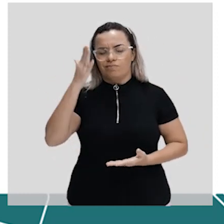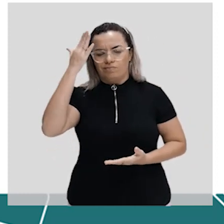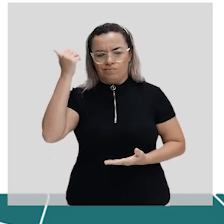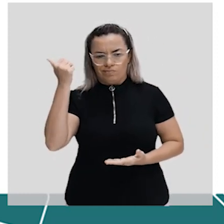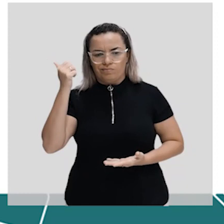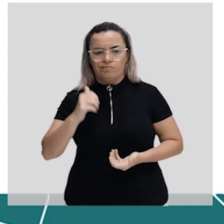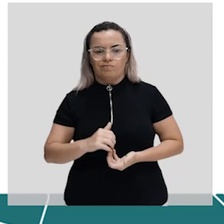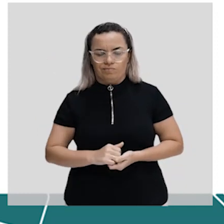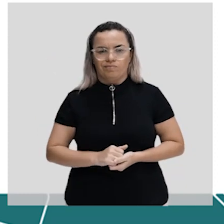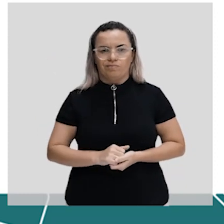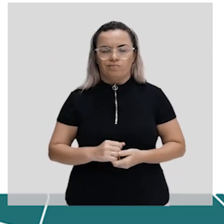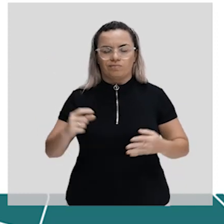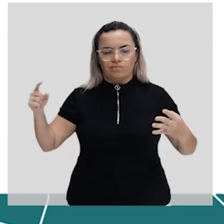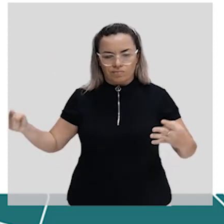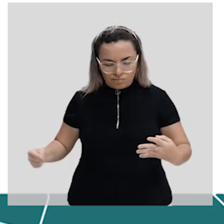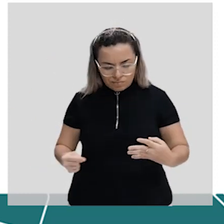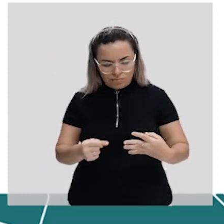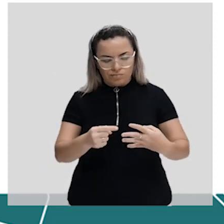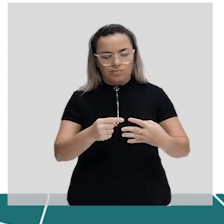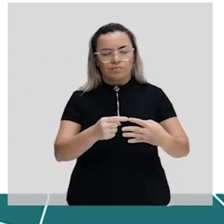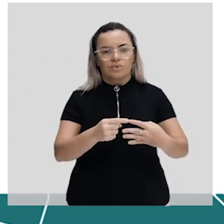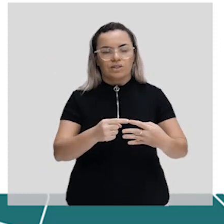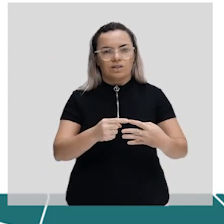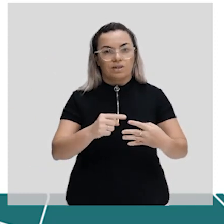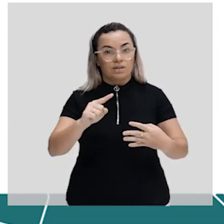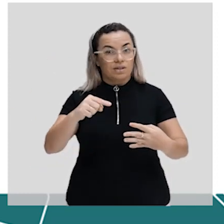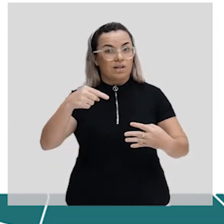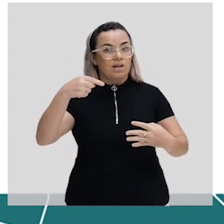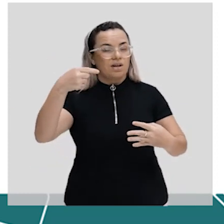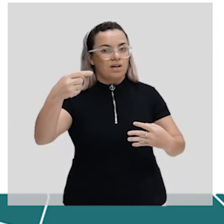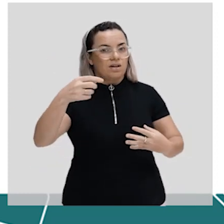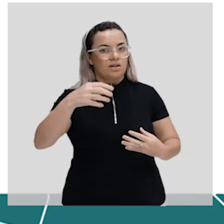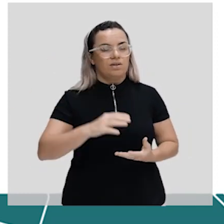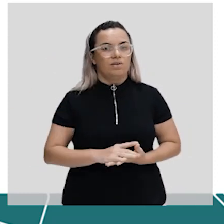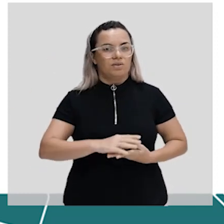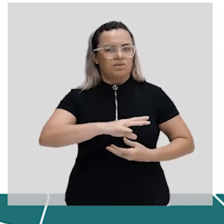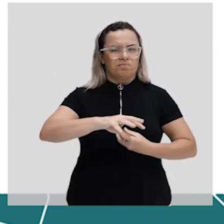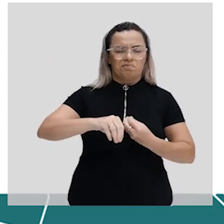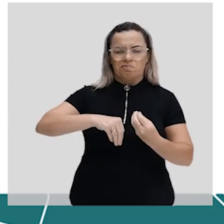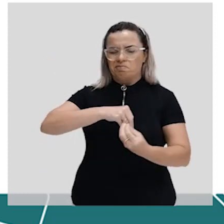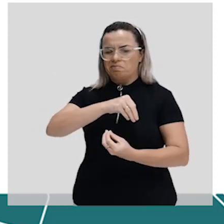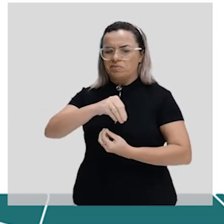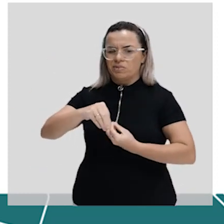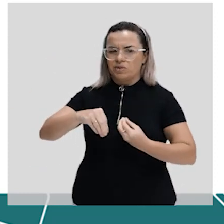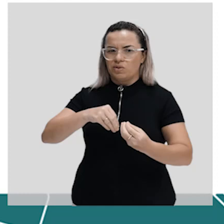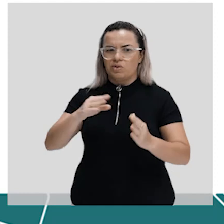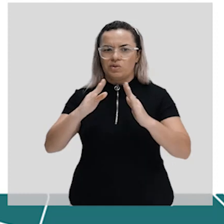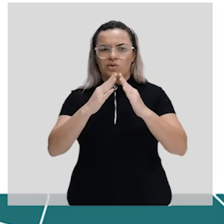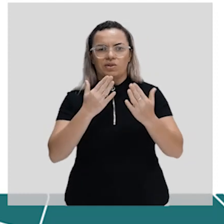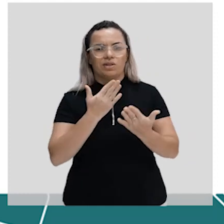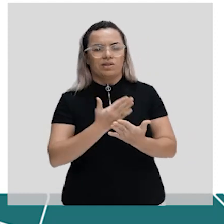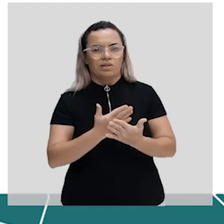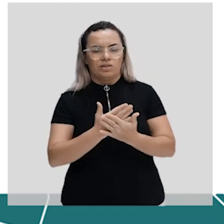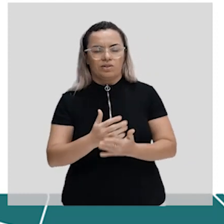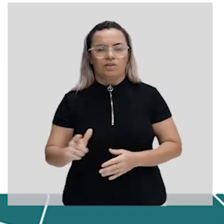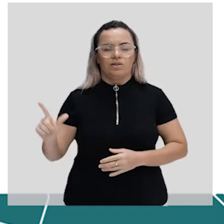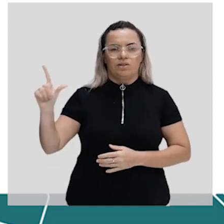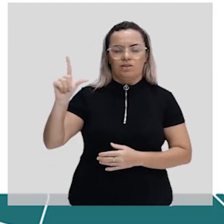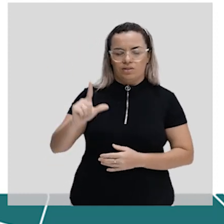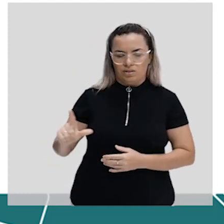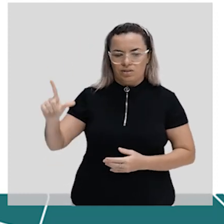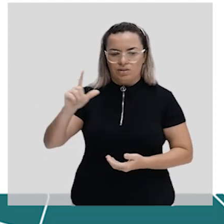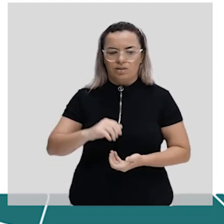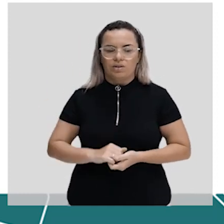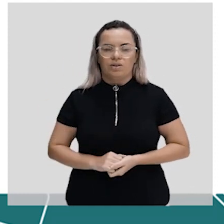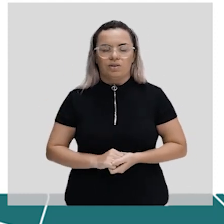trabalhando o simbolismo. Lá na frente eu vou misturar as escolas literárias, mas aqui não. Já digo que não. Como eu estou trabalhando o